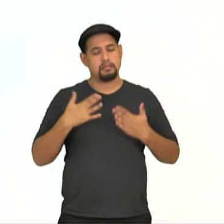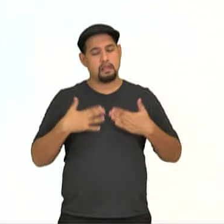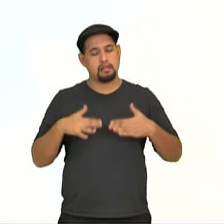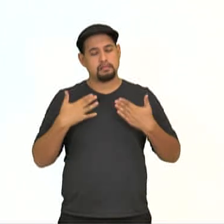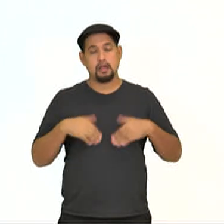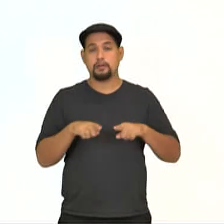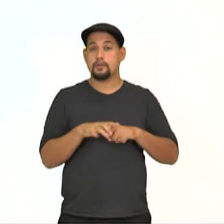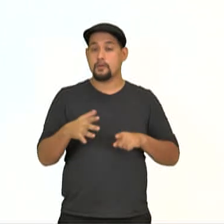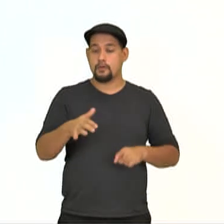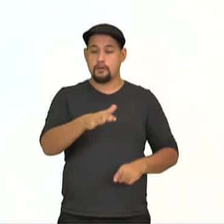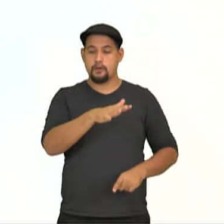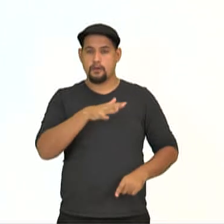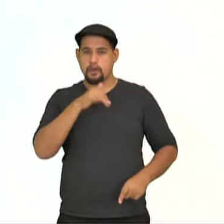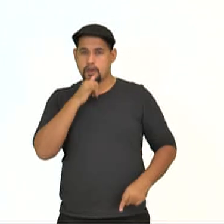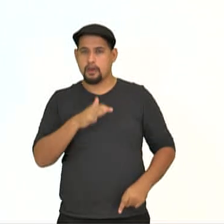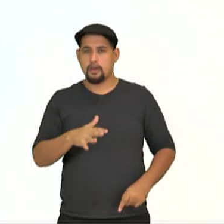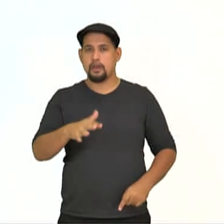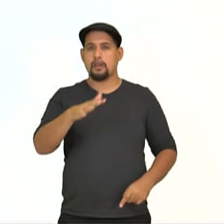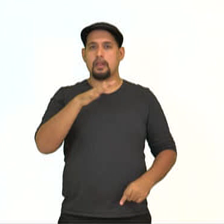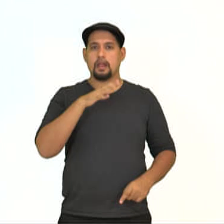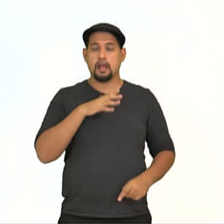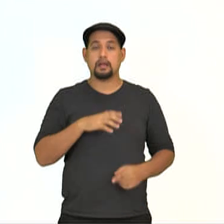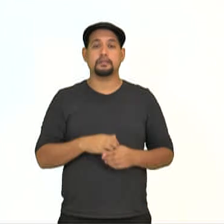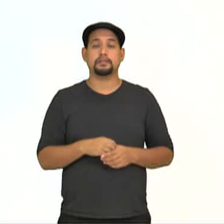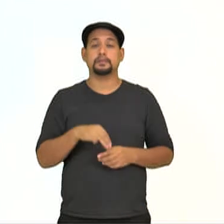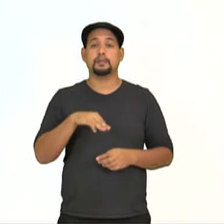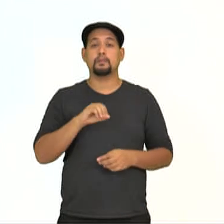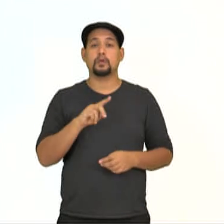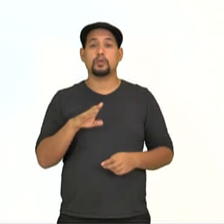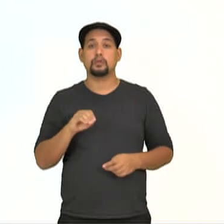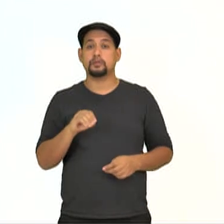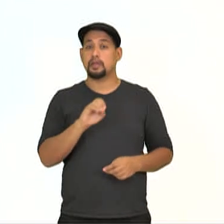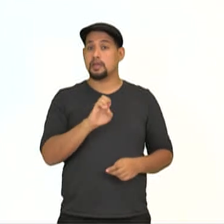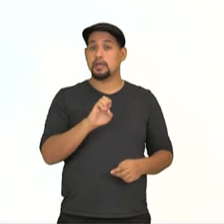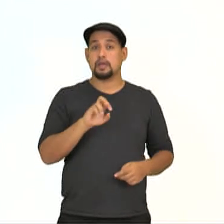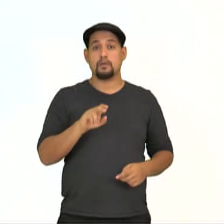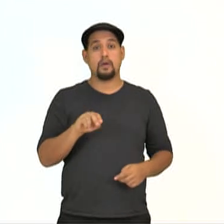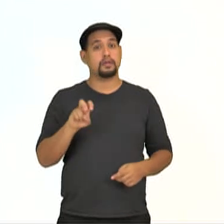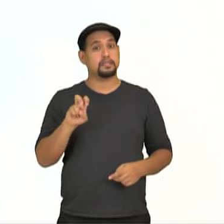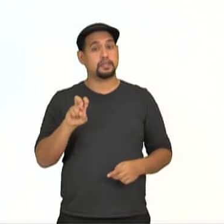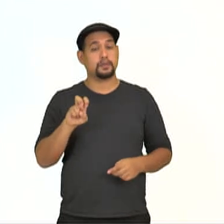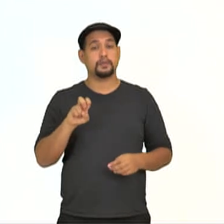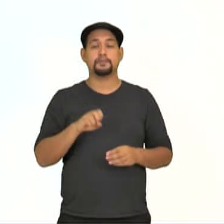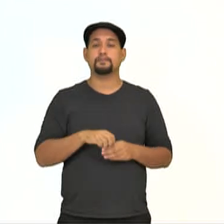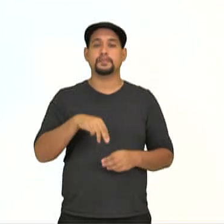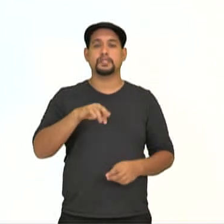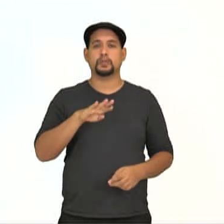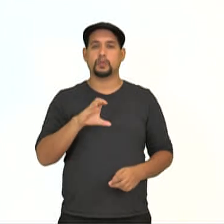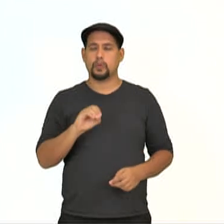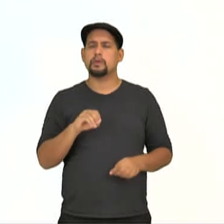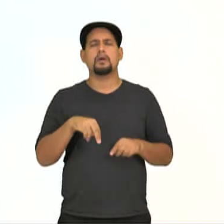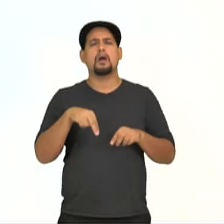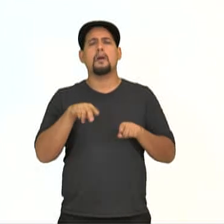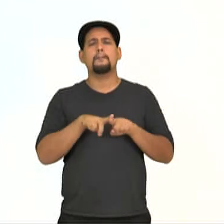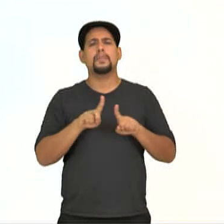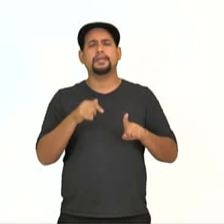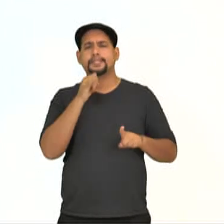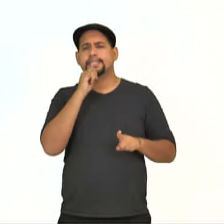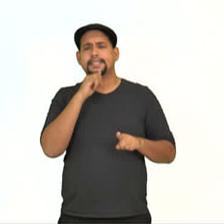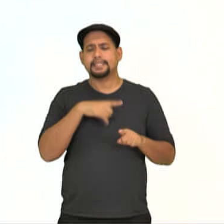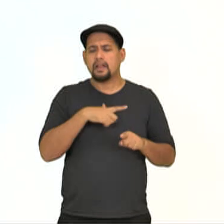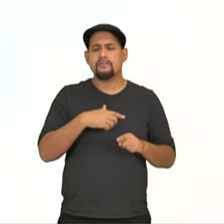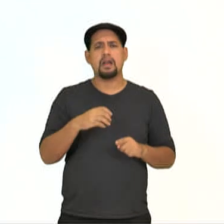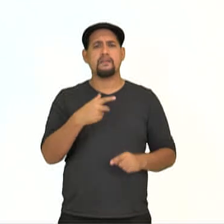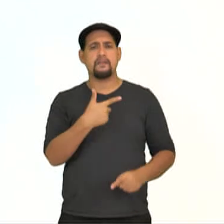uma região de campo elétrico uniforme, com módulo de E igual a 5 vezes 10 elevado a sexta newtons por coulomb. Se ela se desloca por